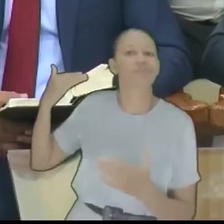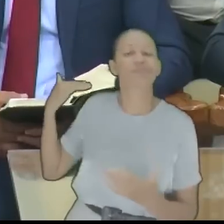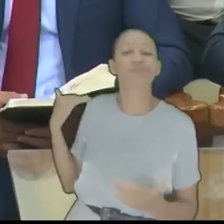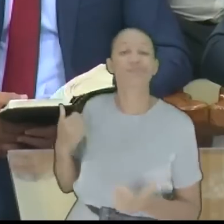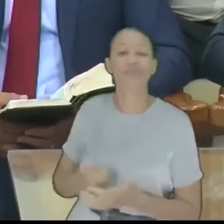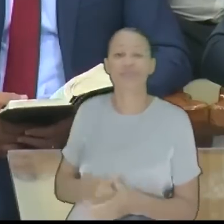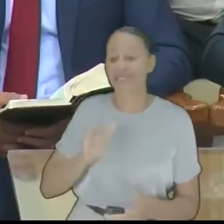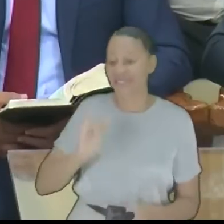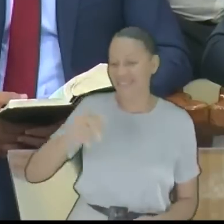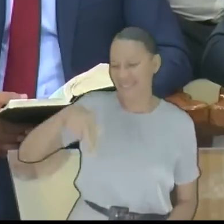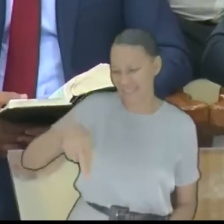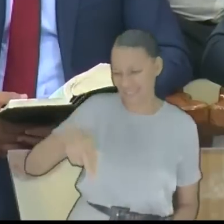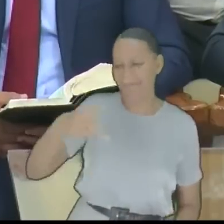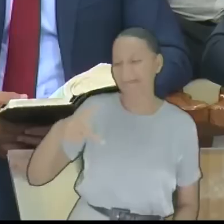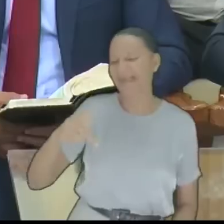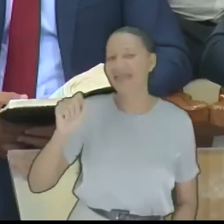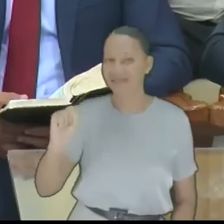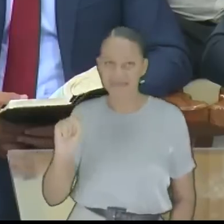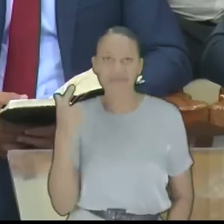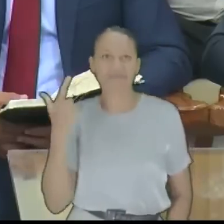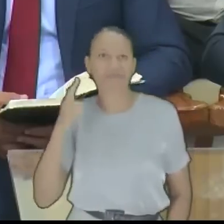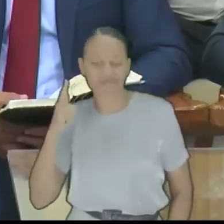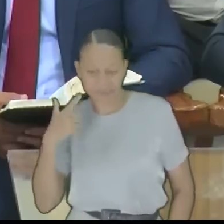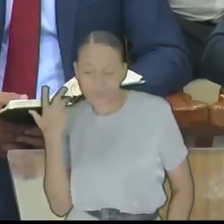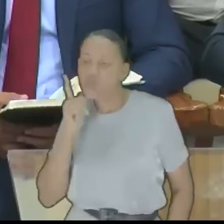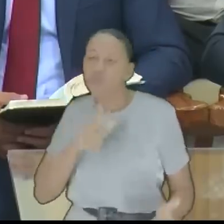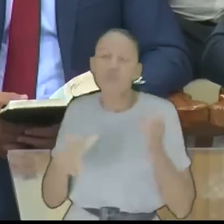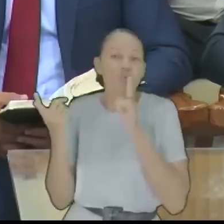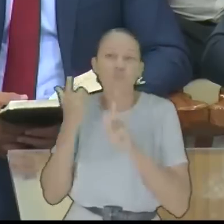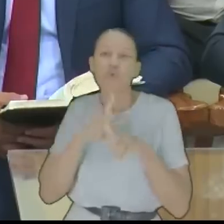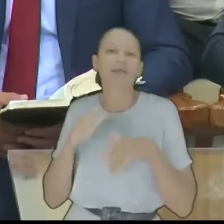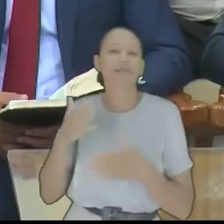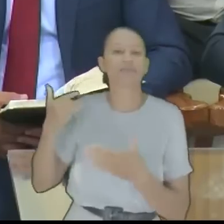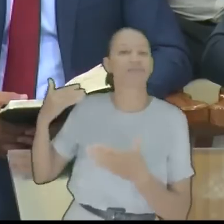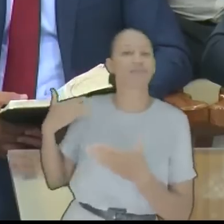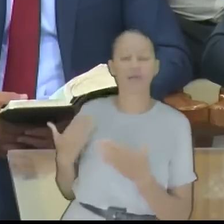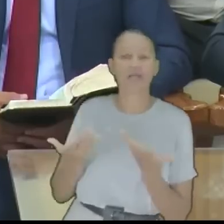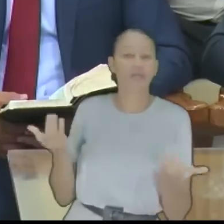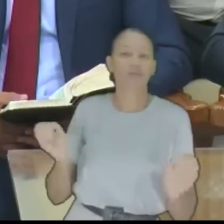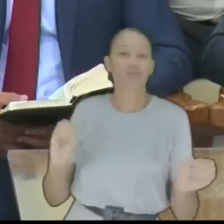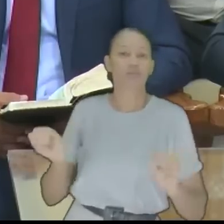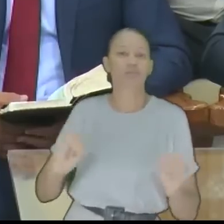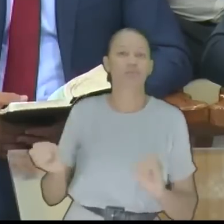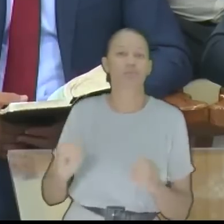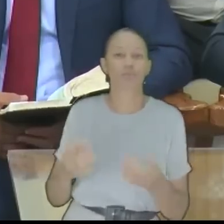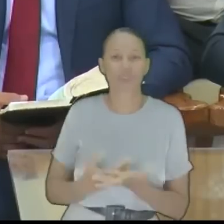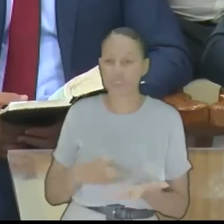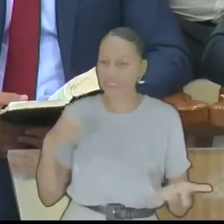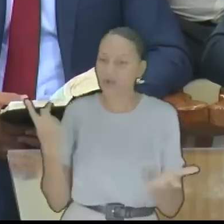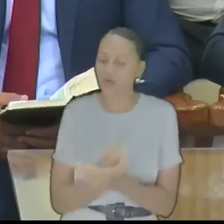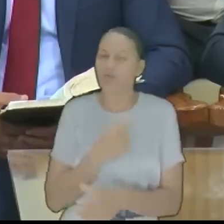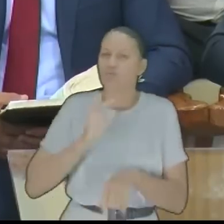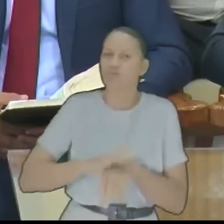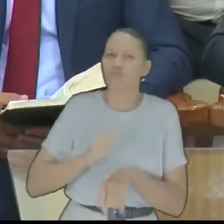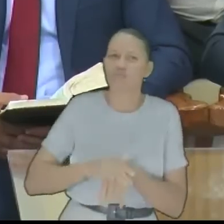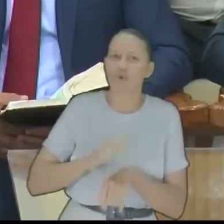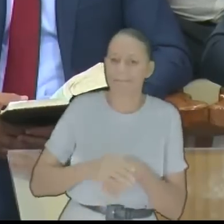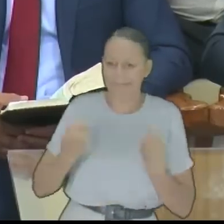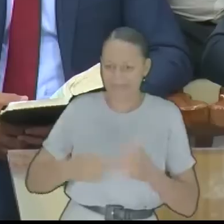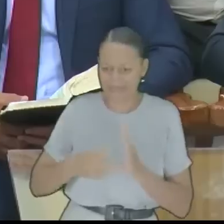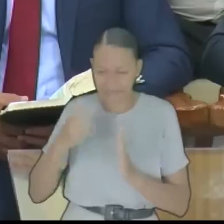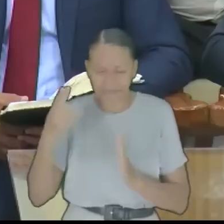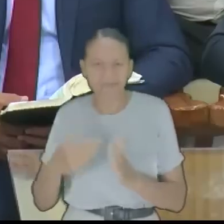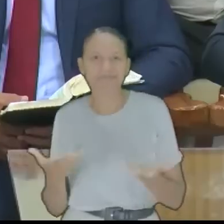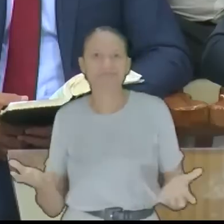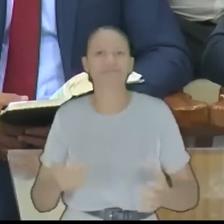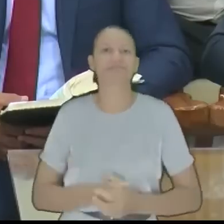era INPS, não tinha. Depois ela conseguiu, mas naquele tempo ela não tinha. E ela teve uma doença, foi preciso fazer uma